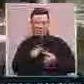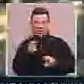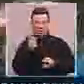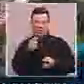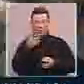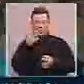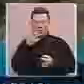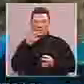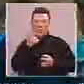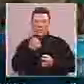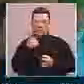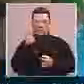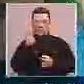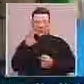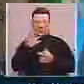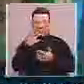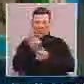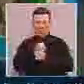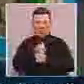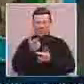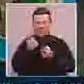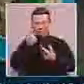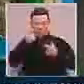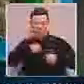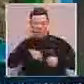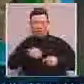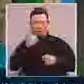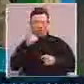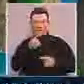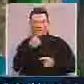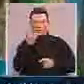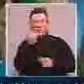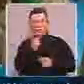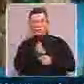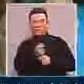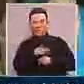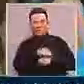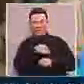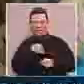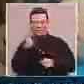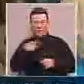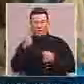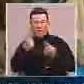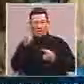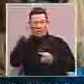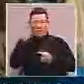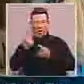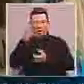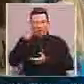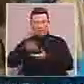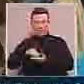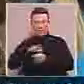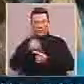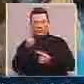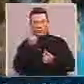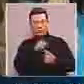dos ossos, o curso dos órgãos, sobretudo para perceberem o que é que realmente se faz em medicina e para tirar alguns dos mitos que há em relação ao